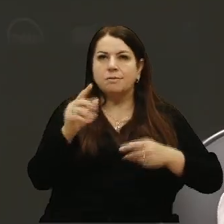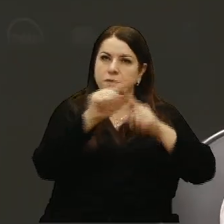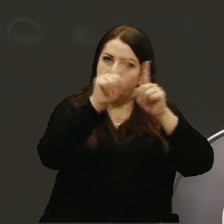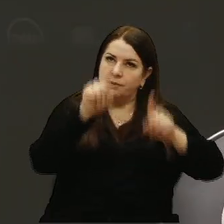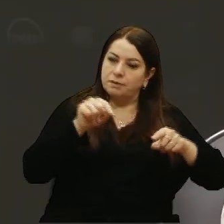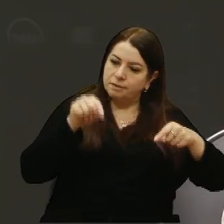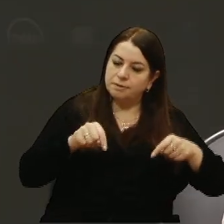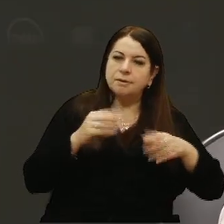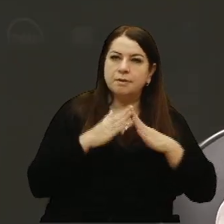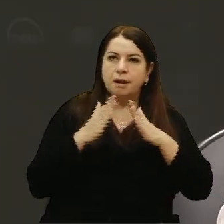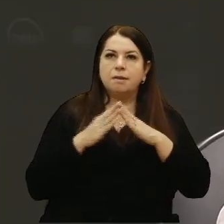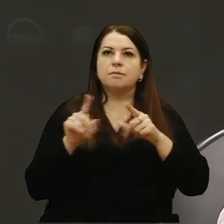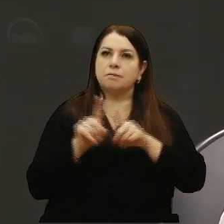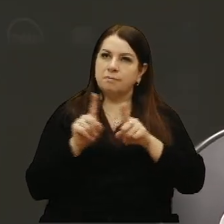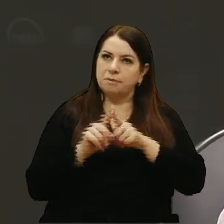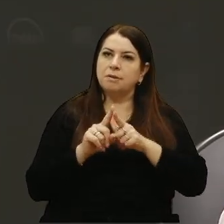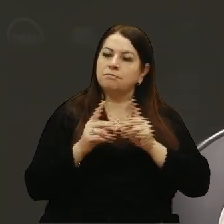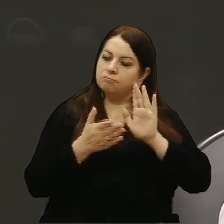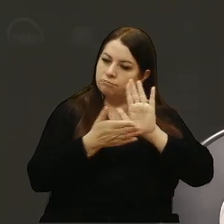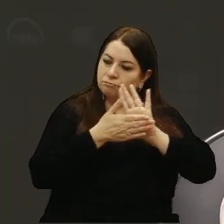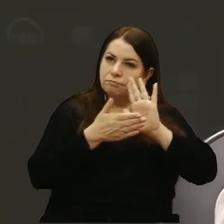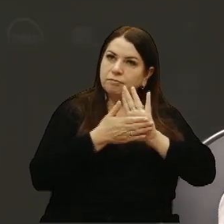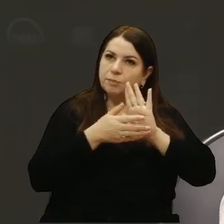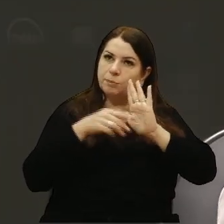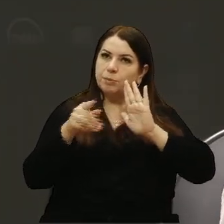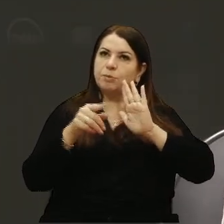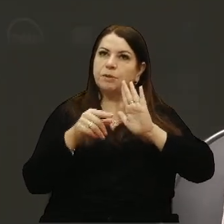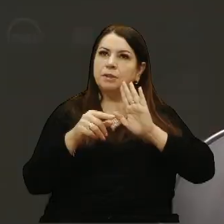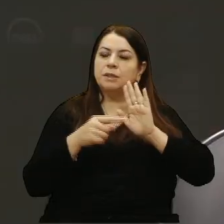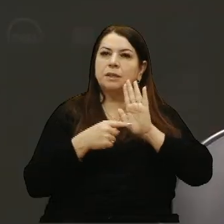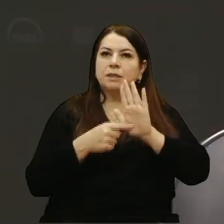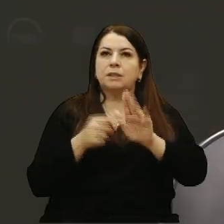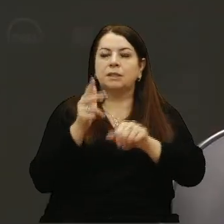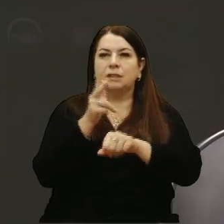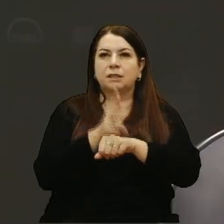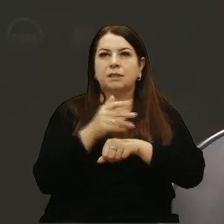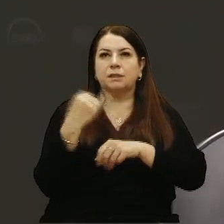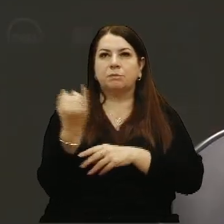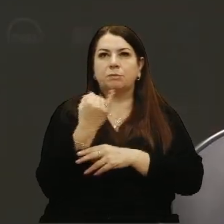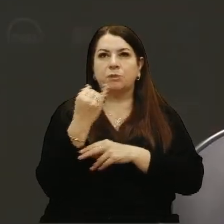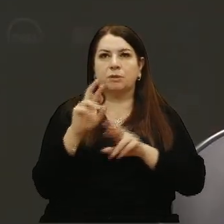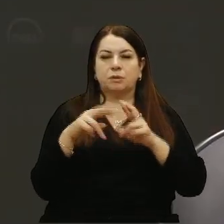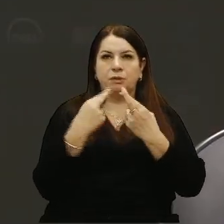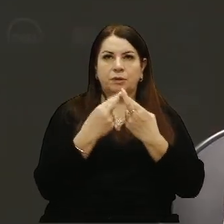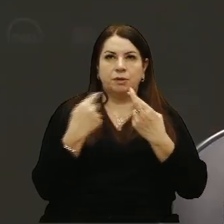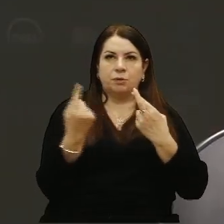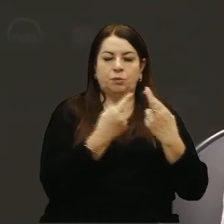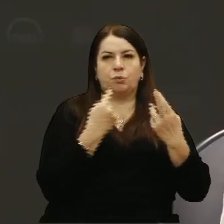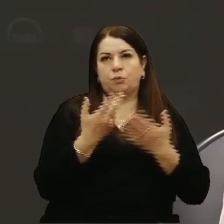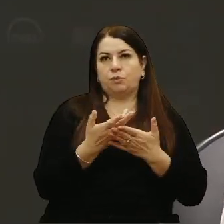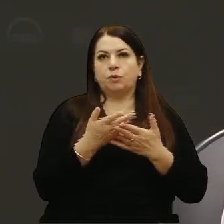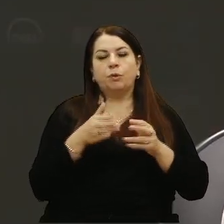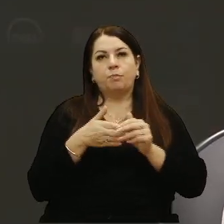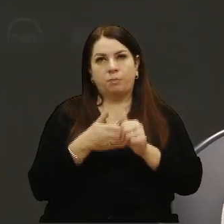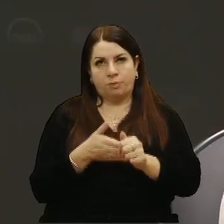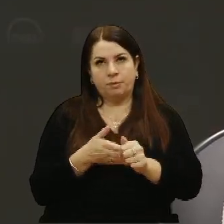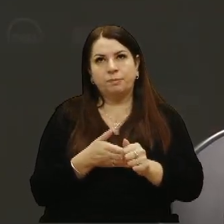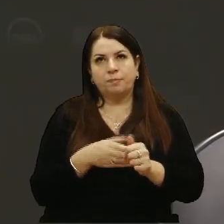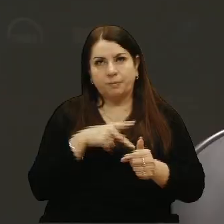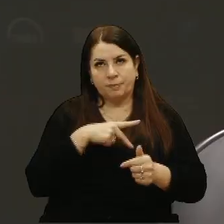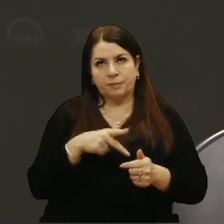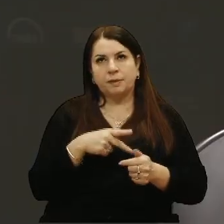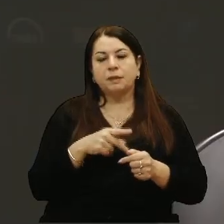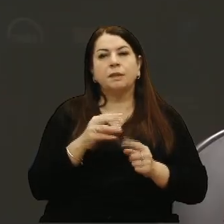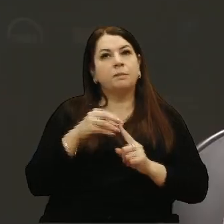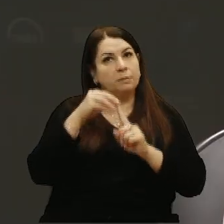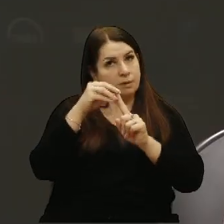dessa Casa Legislativa que propiciaram que a gente pudesse transmitir essa importante reunião e a todos aqueles que acompanharam, presidente. Mas